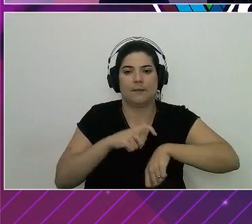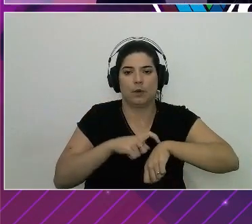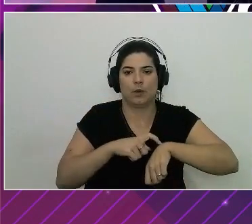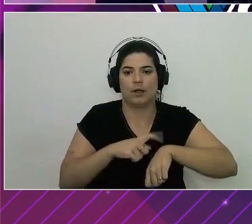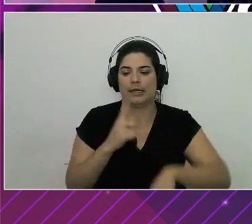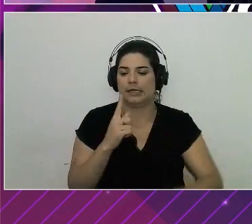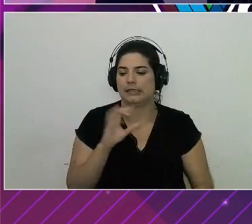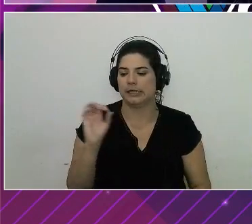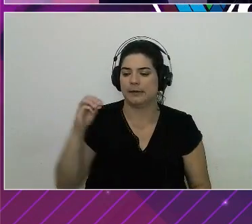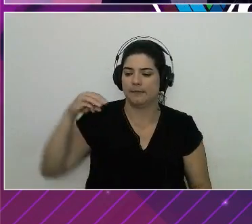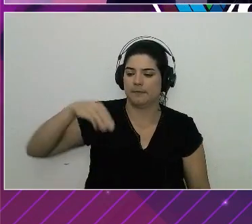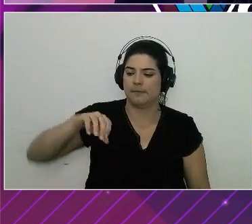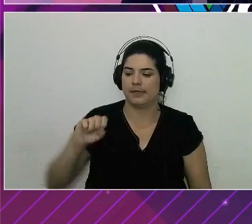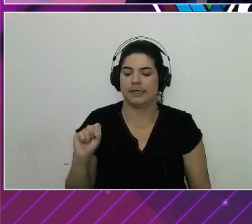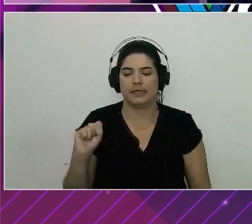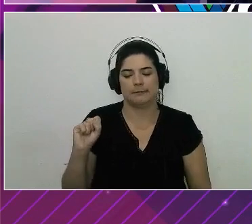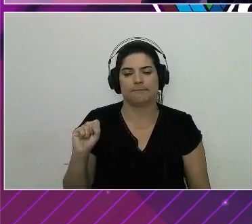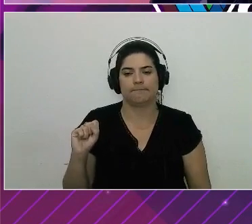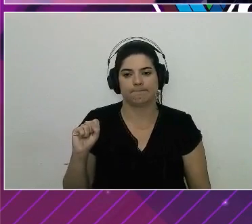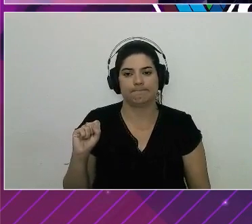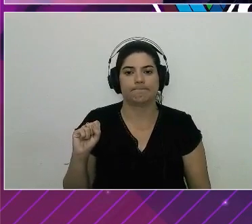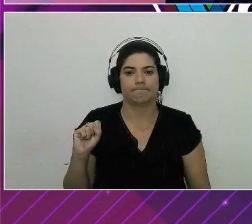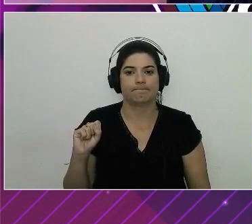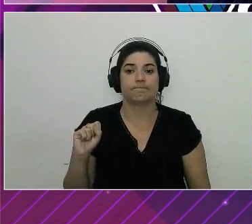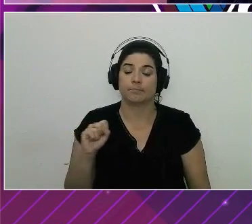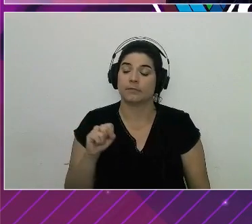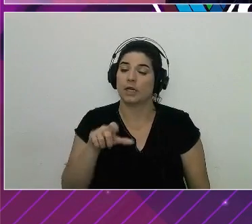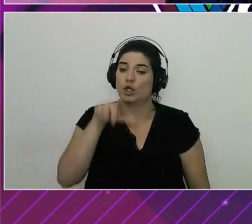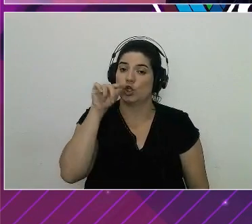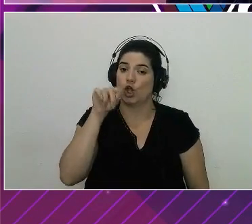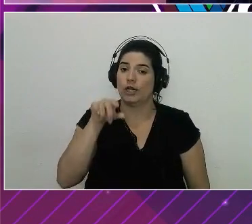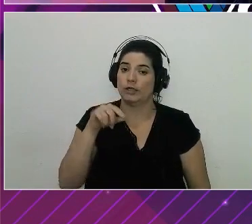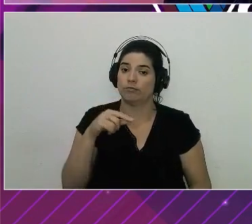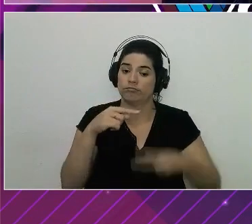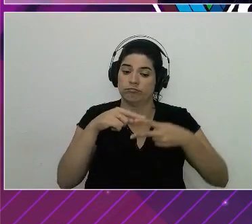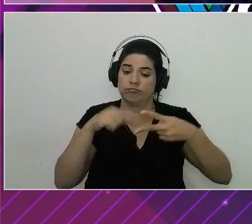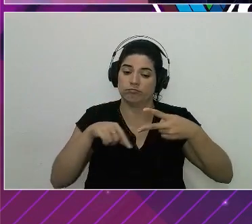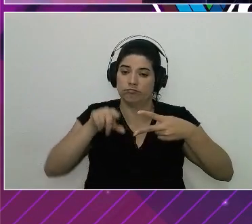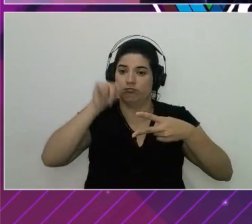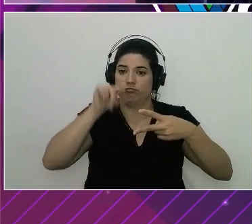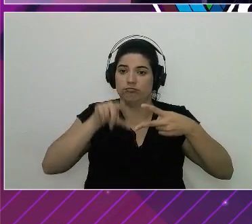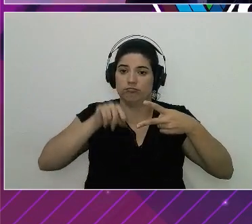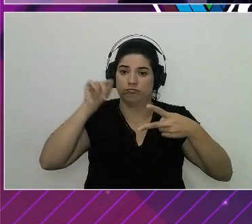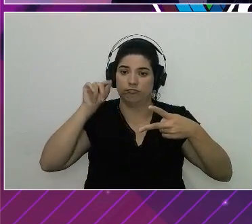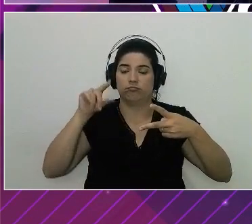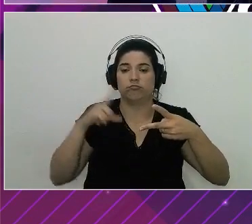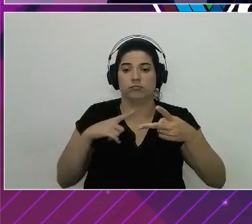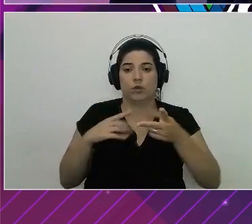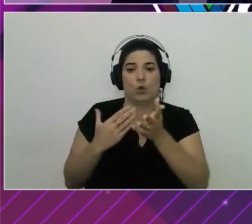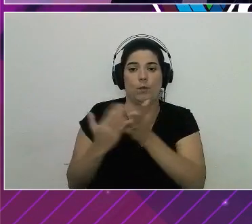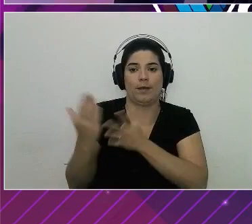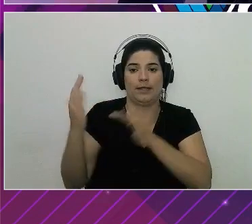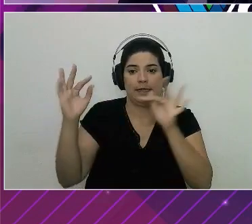coisa, isso vai selecionar os dois campos que a gente está falando, então start time e end time.